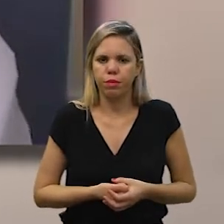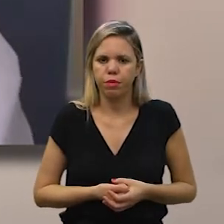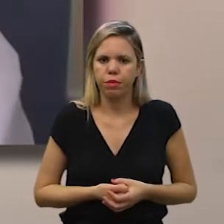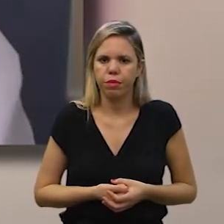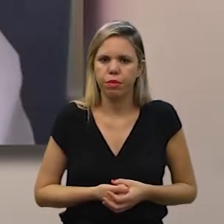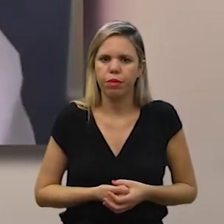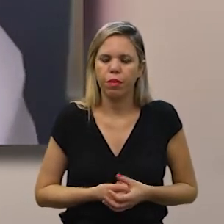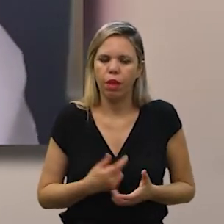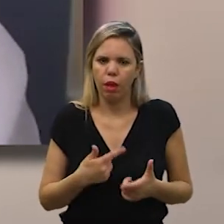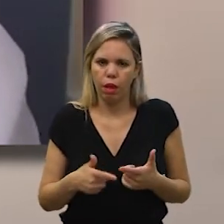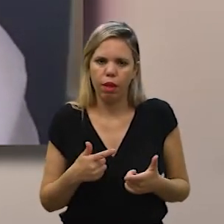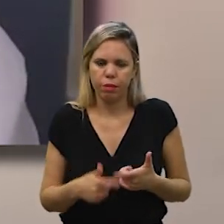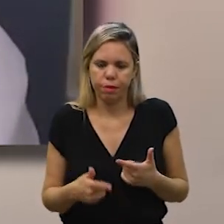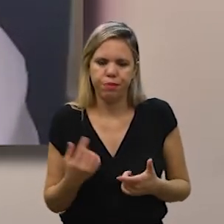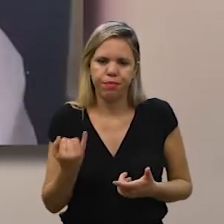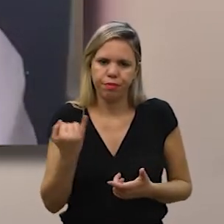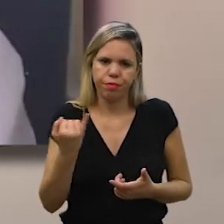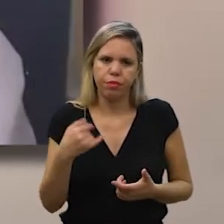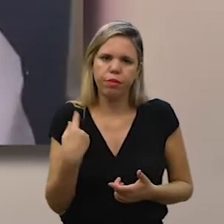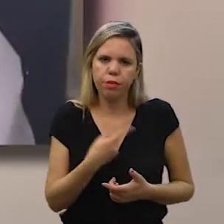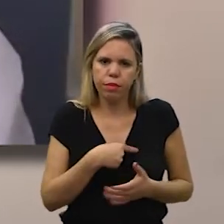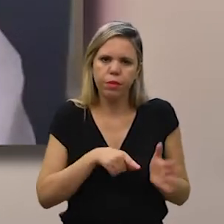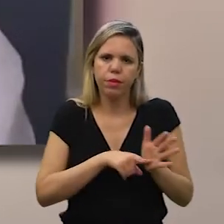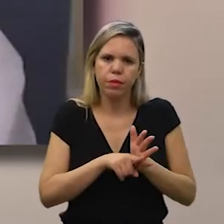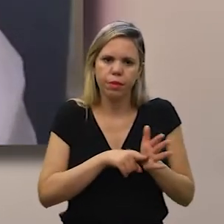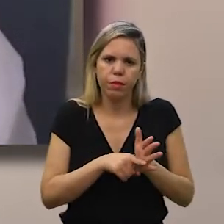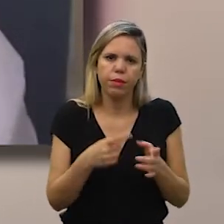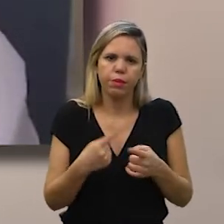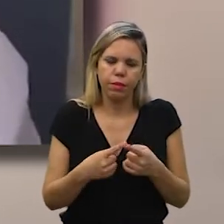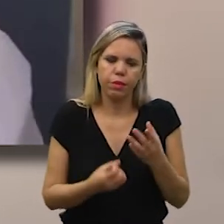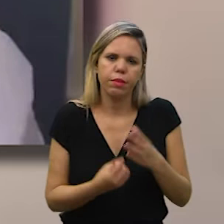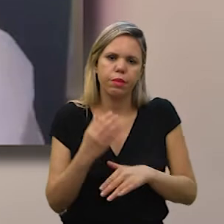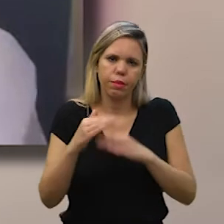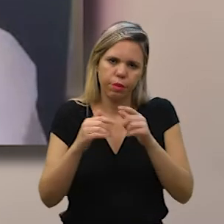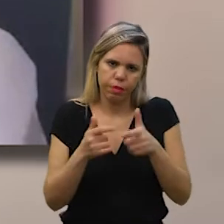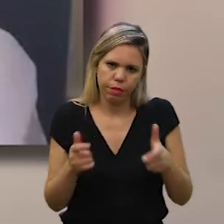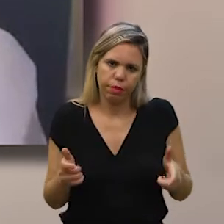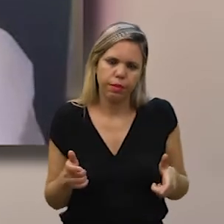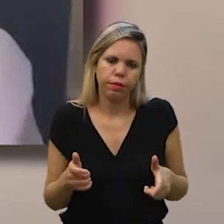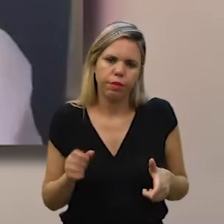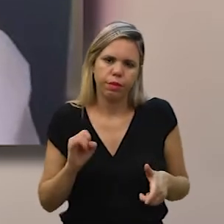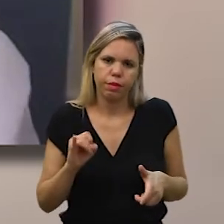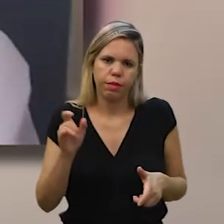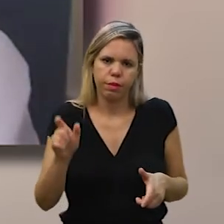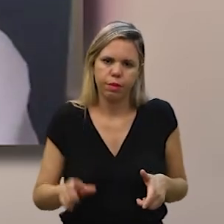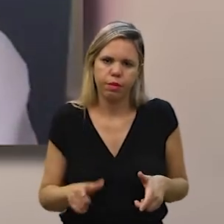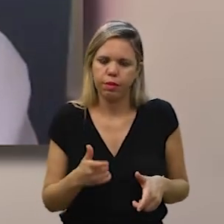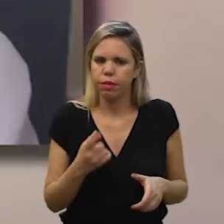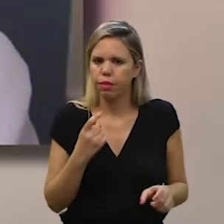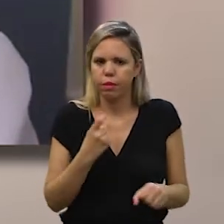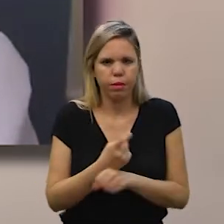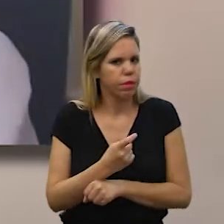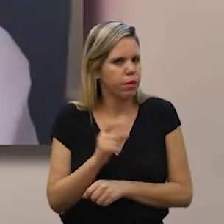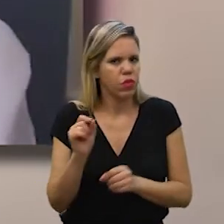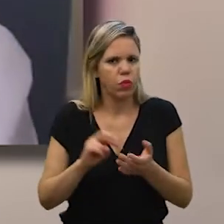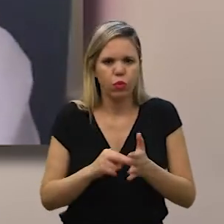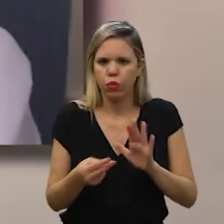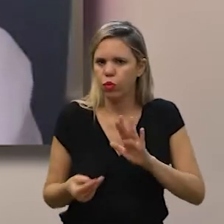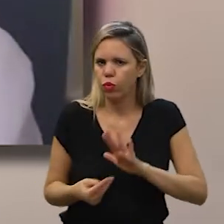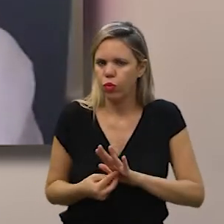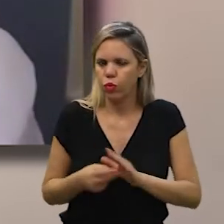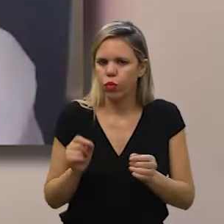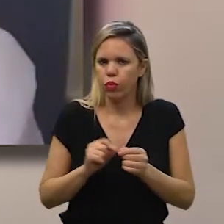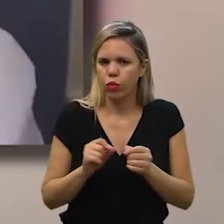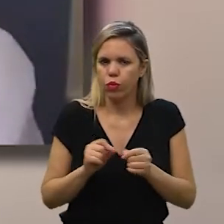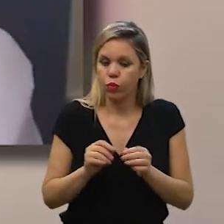esses quadros, eles são importantes porque eles podem evoluir. Se a pessoa não descobrir o que é